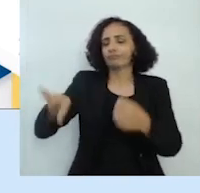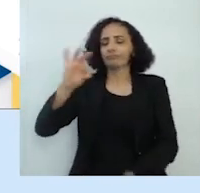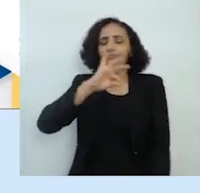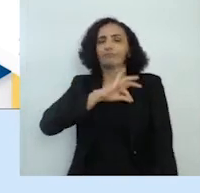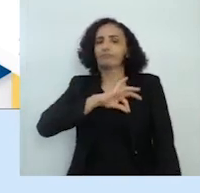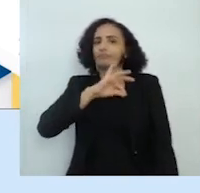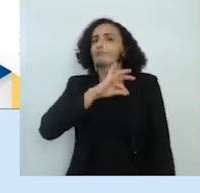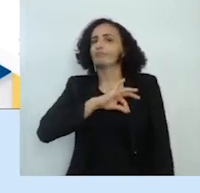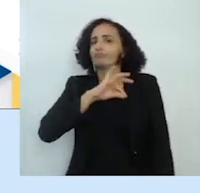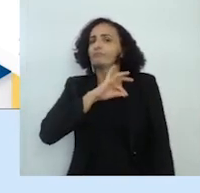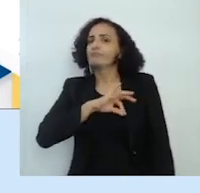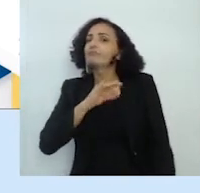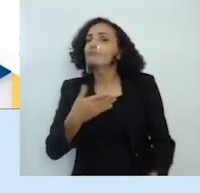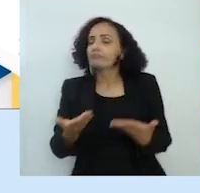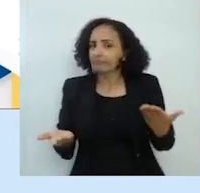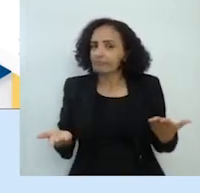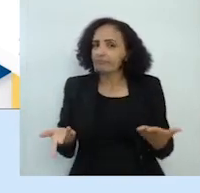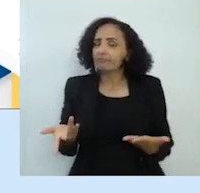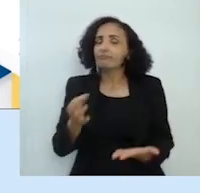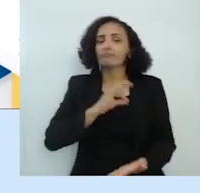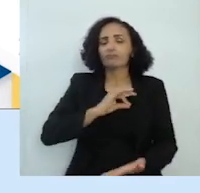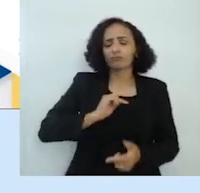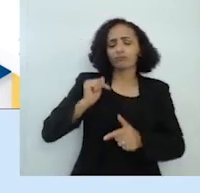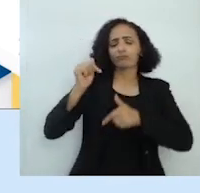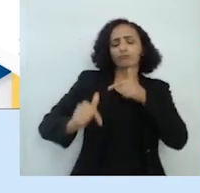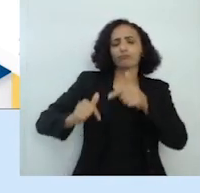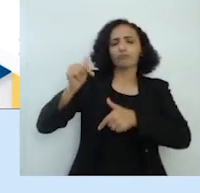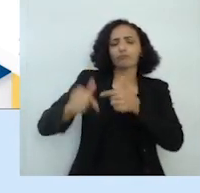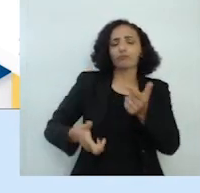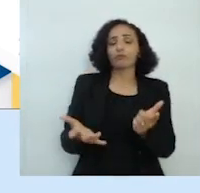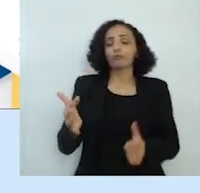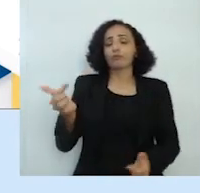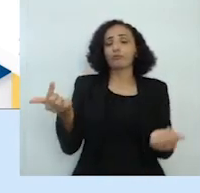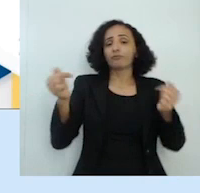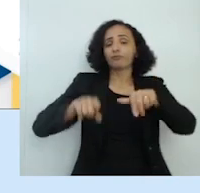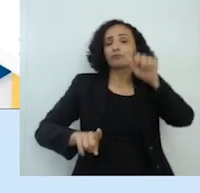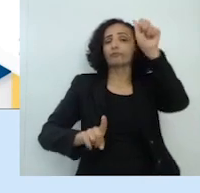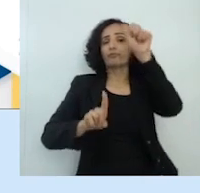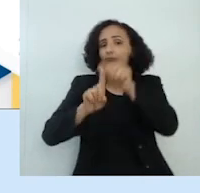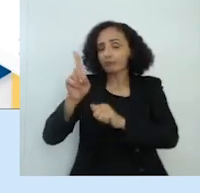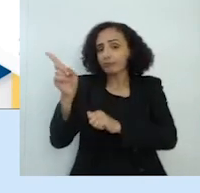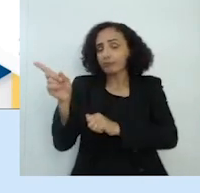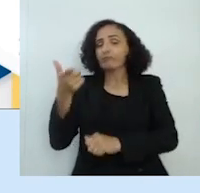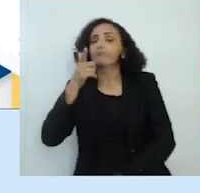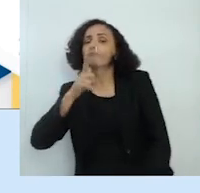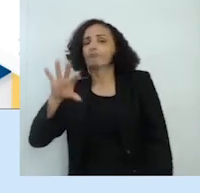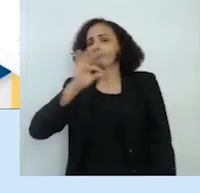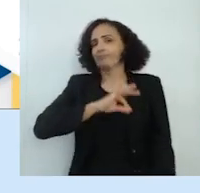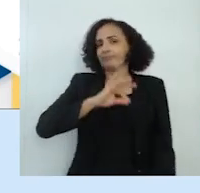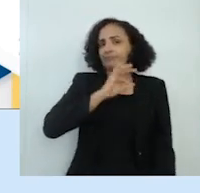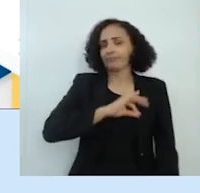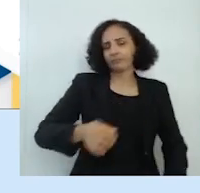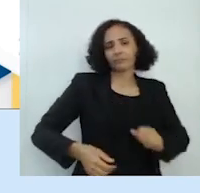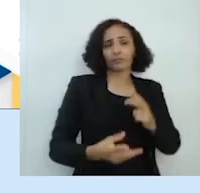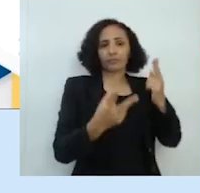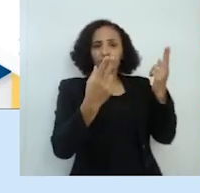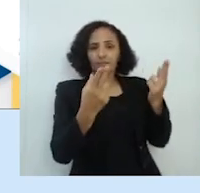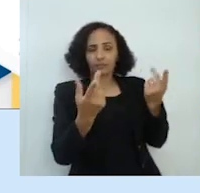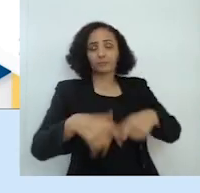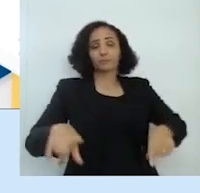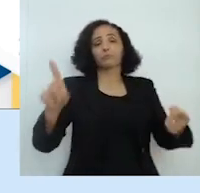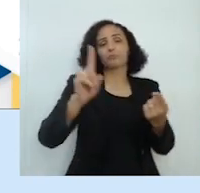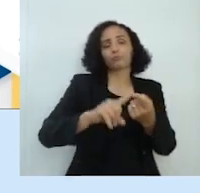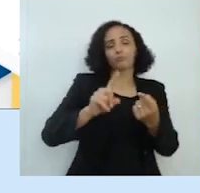dinheiro. Se eu estou aqui trabalhando, no final do mês eu vou receber meu salário. Assim, existem ocupações que